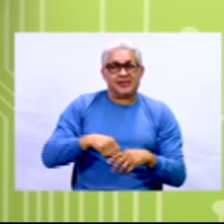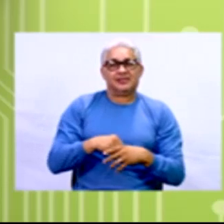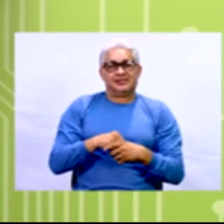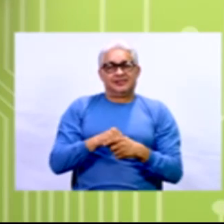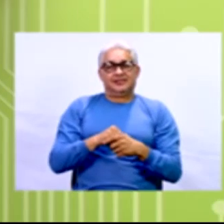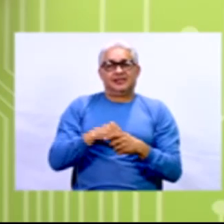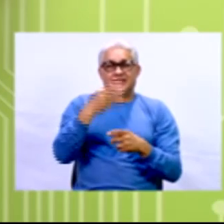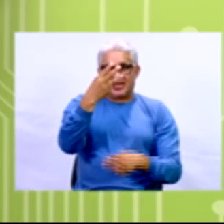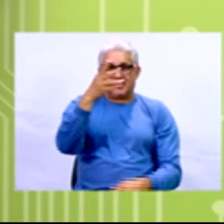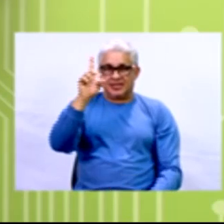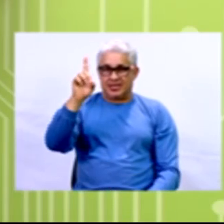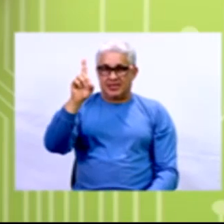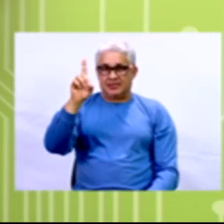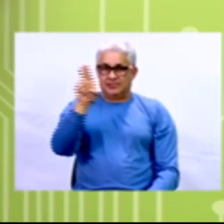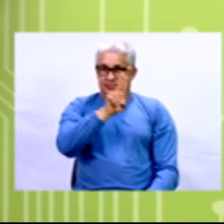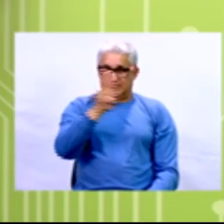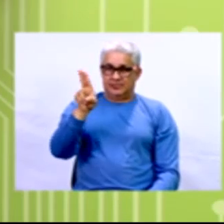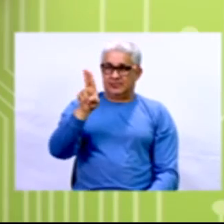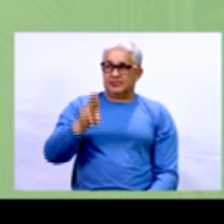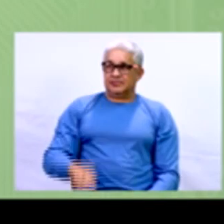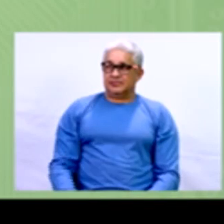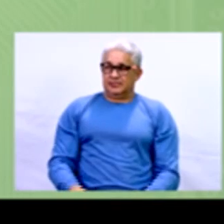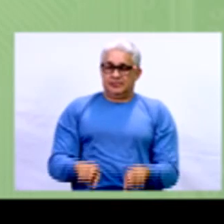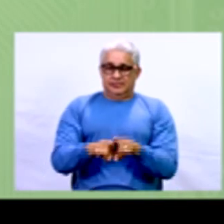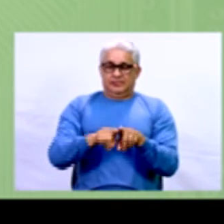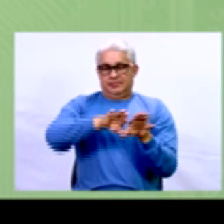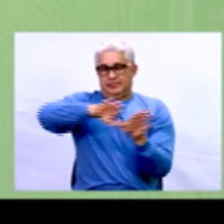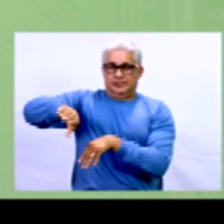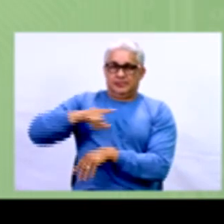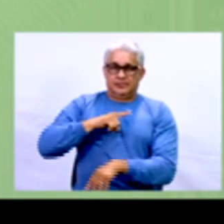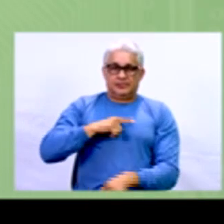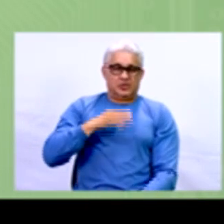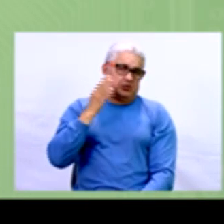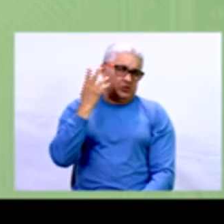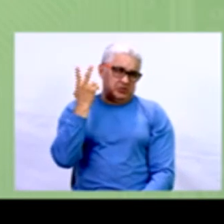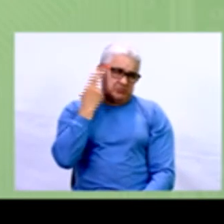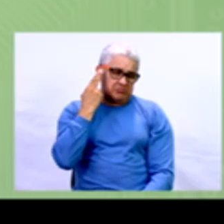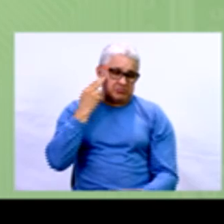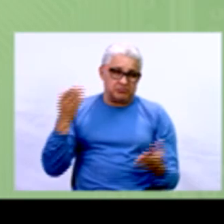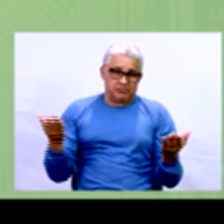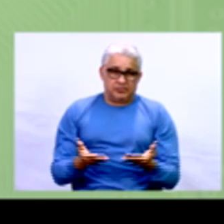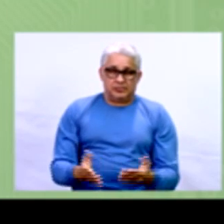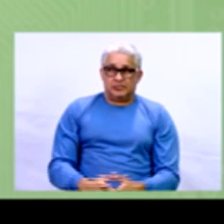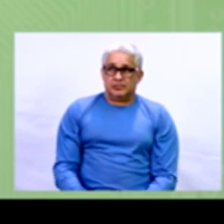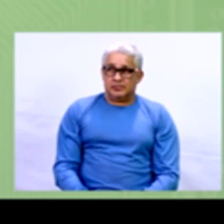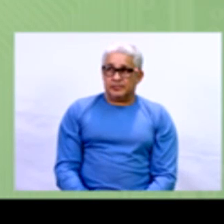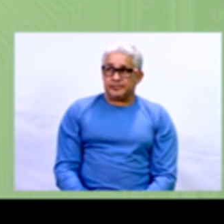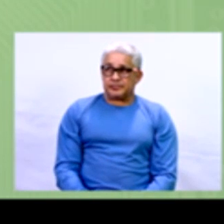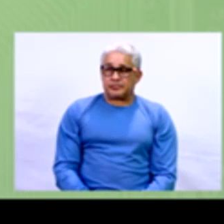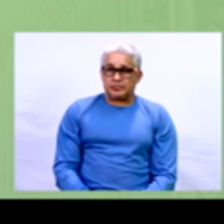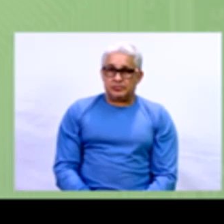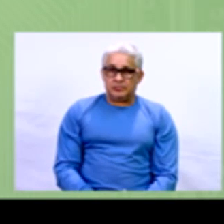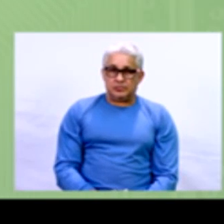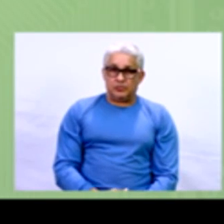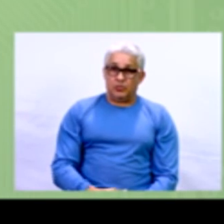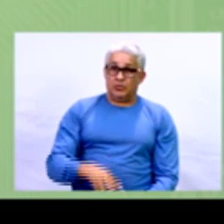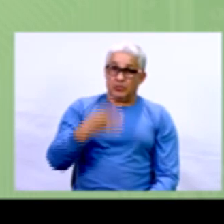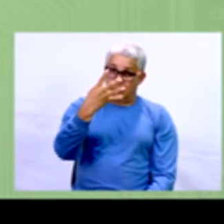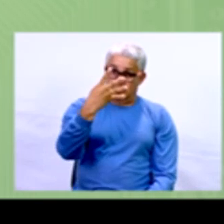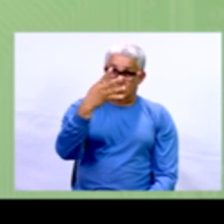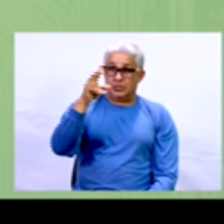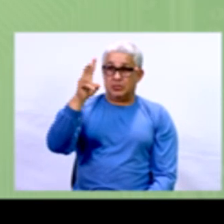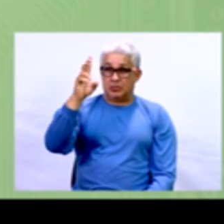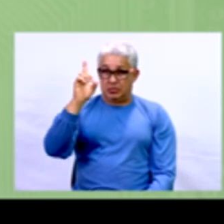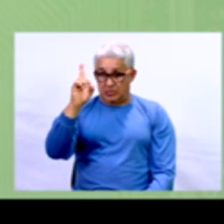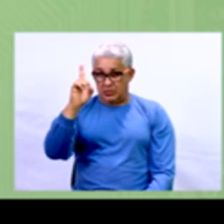de 3D. Além disso, hoje em dia está bastante comum também, além do 3D, o